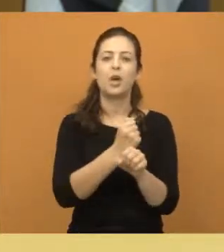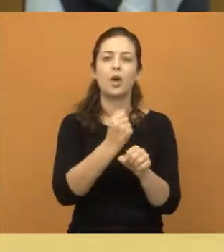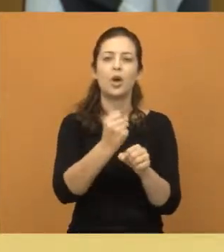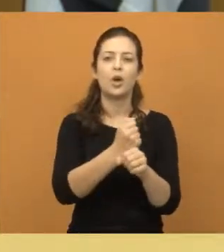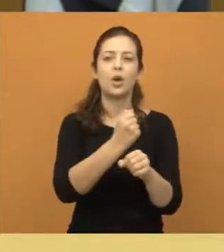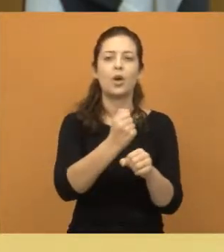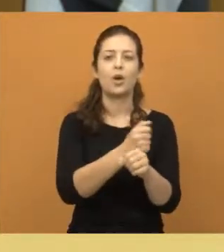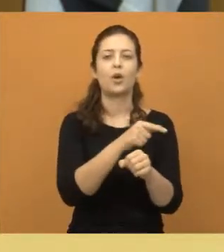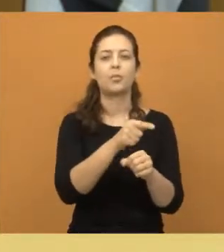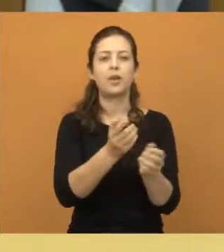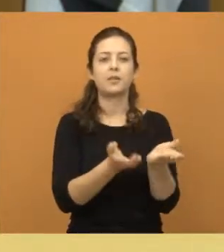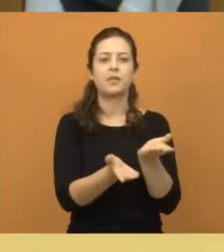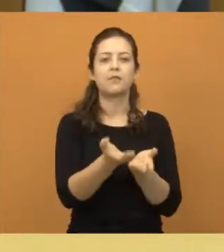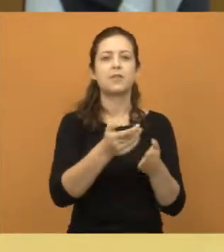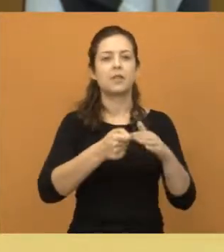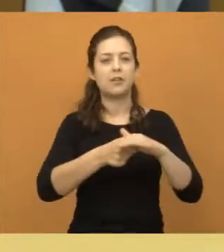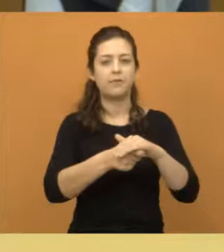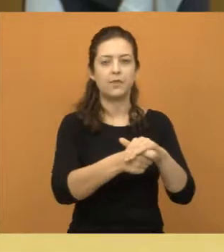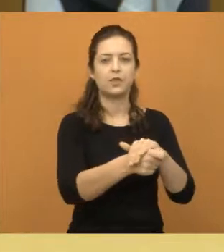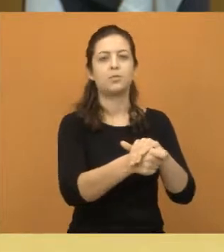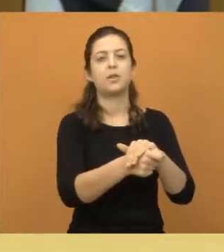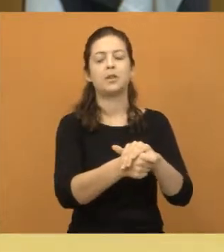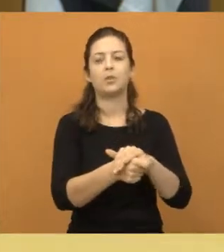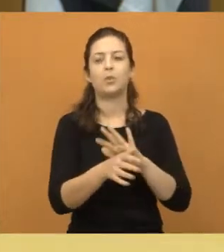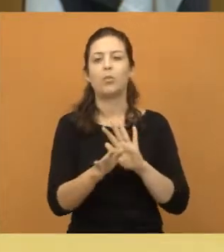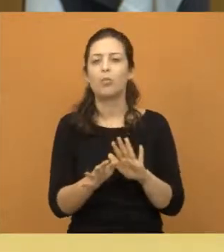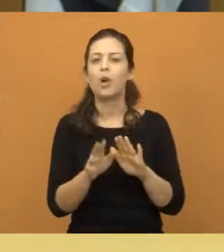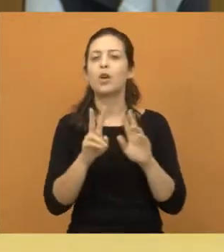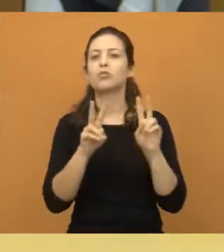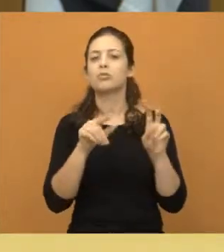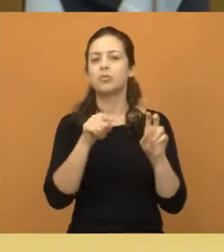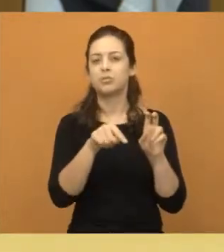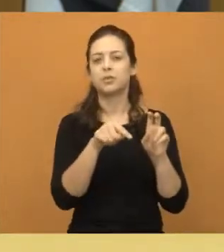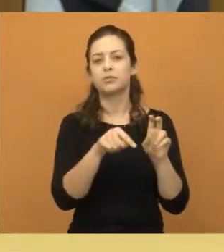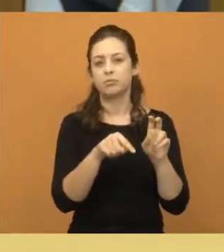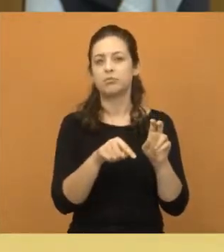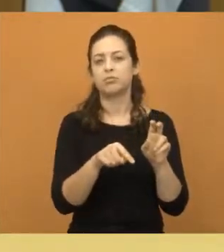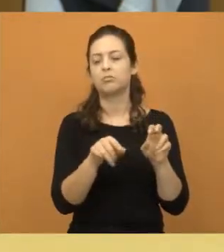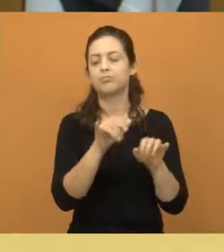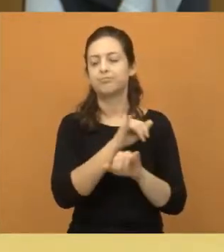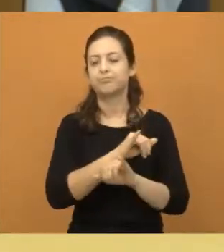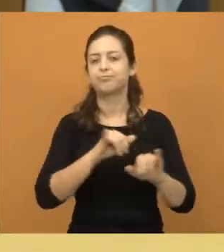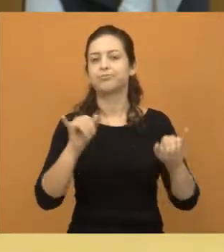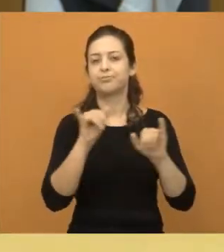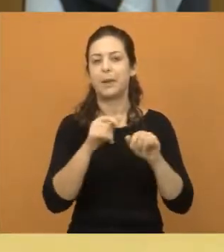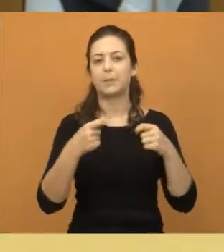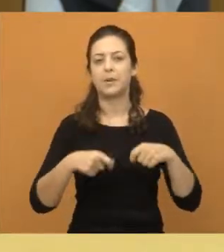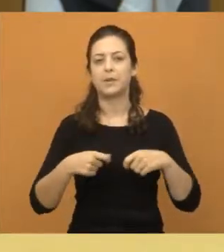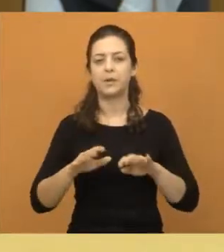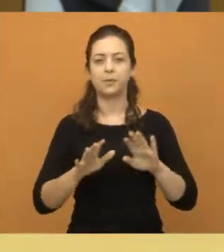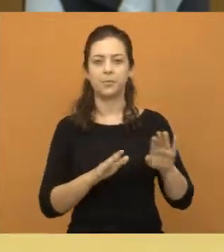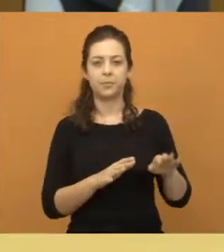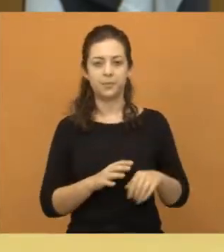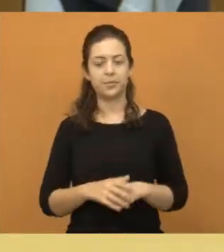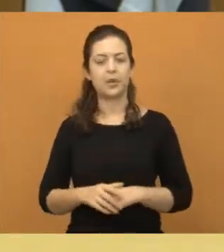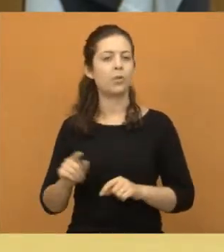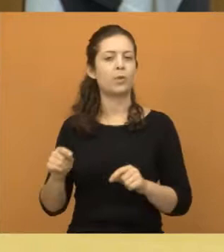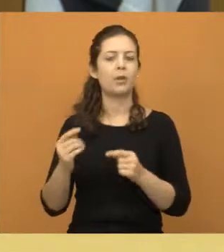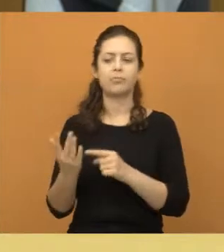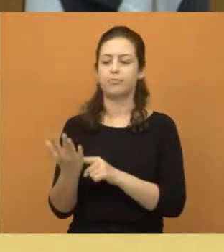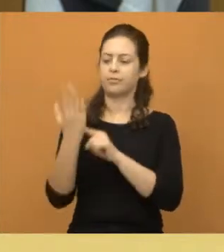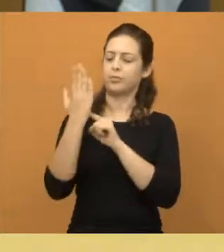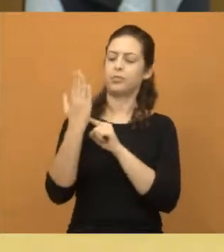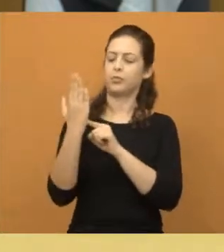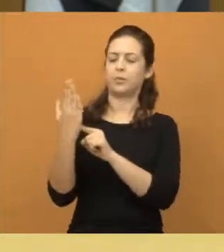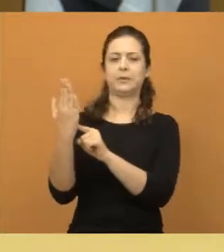obras, constituem investimentos. E é sobre elas que eu quero falar, diante desse quadro que foi apresentado